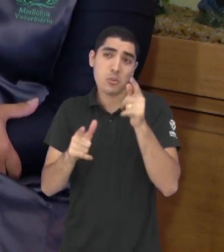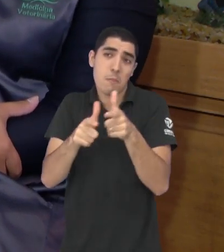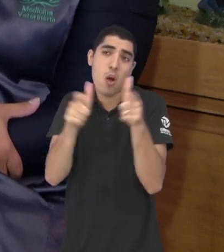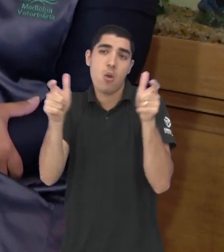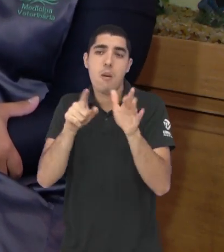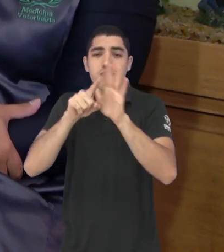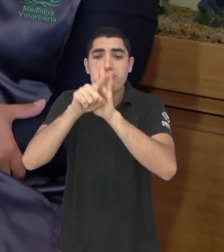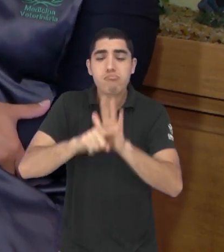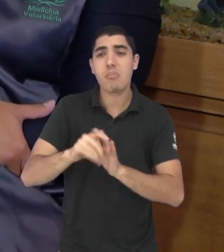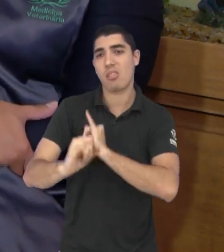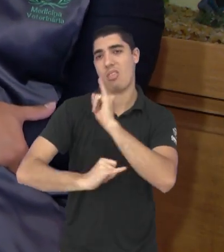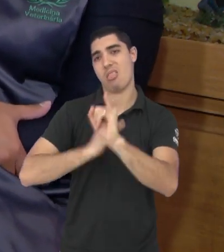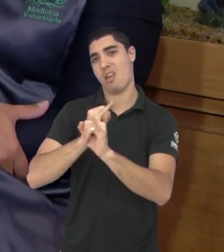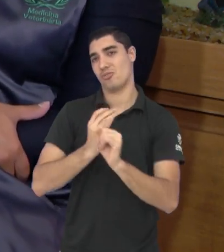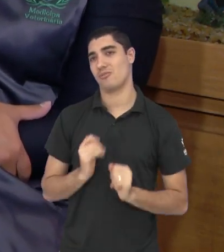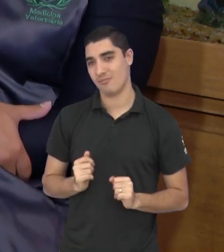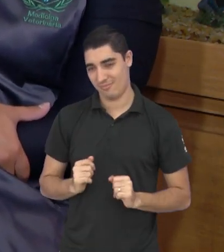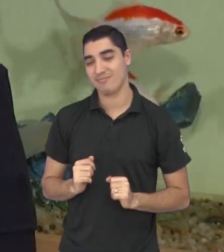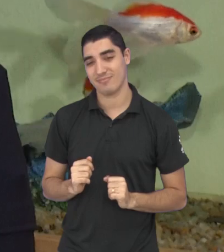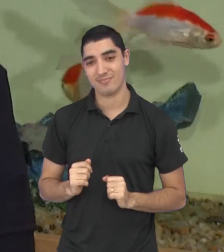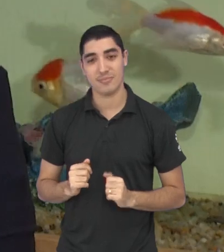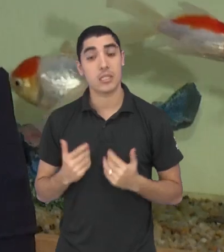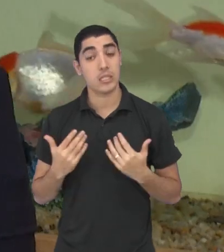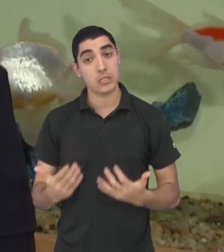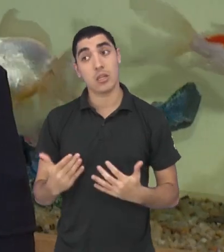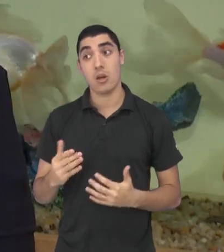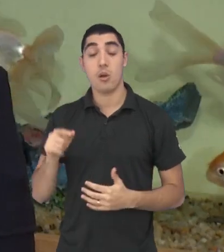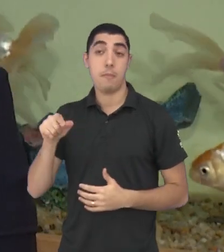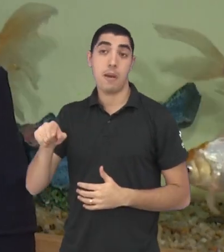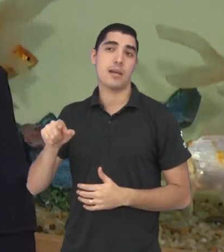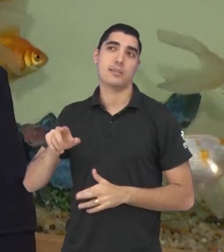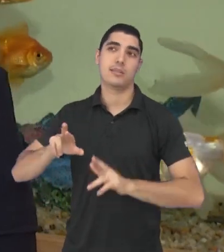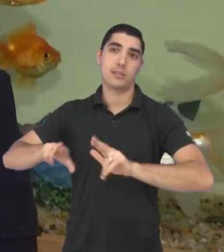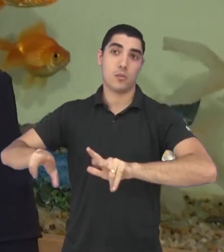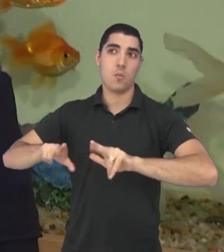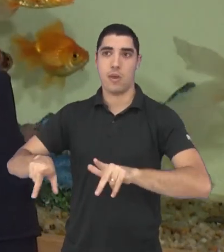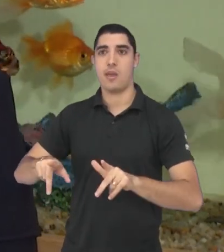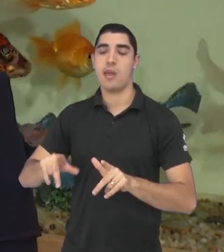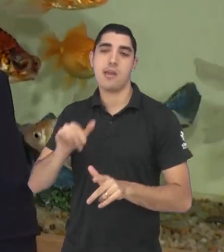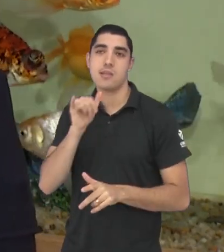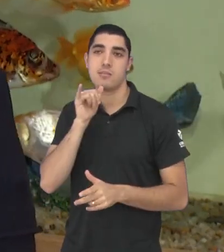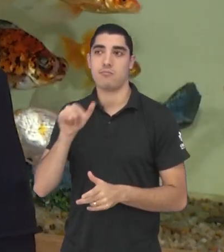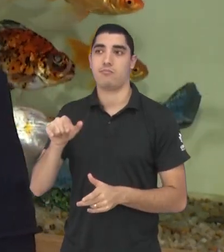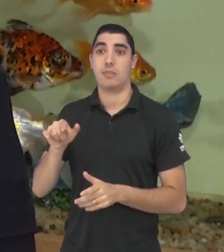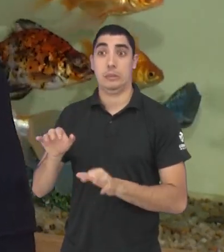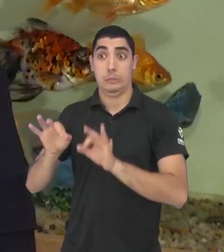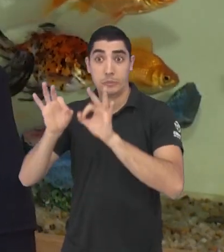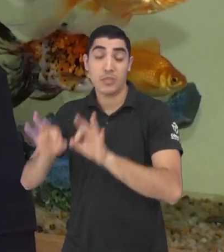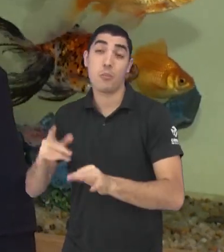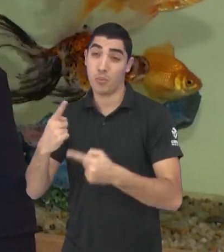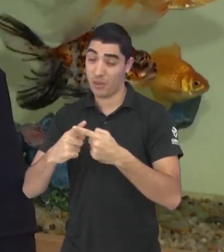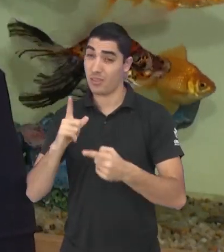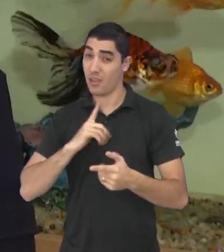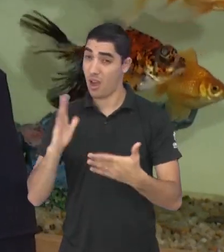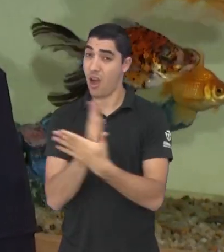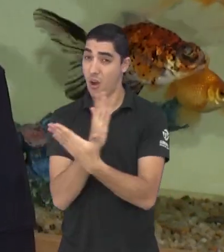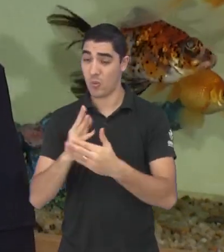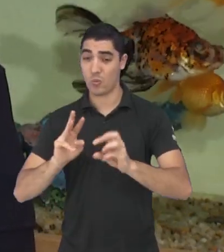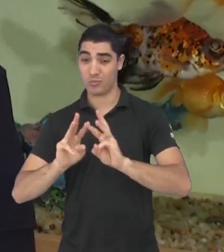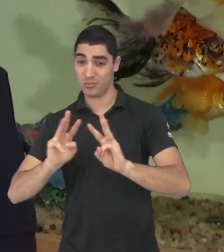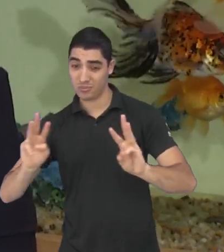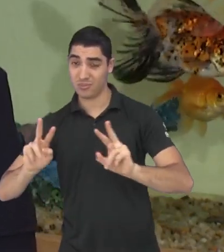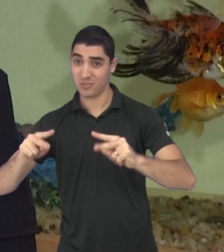deram certo, aí vai e procura. Não é algo tão certo, né? Porque podem achar